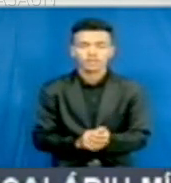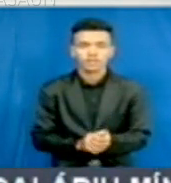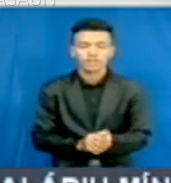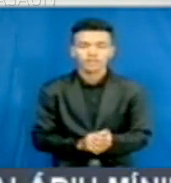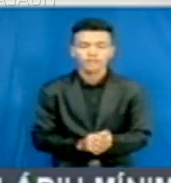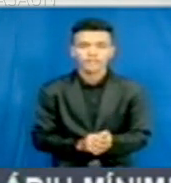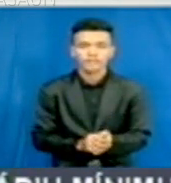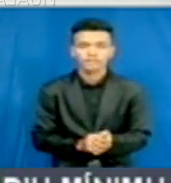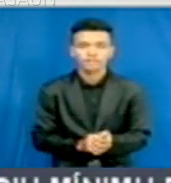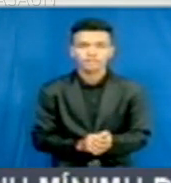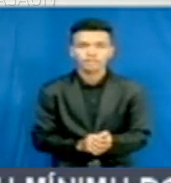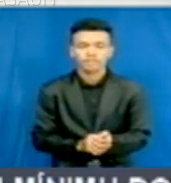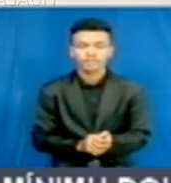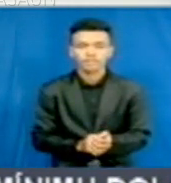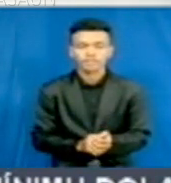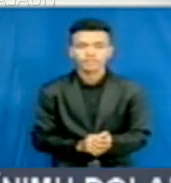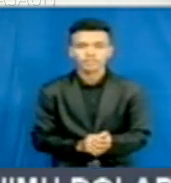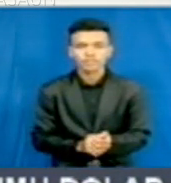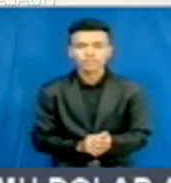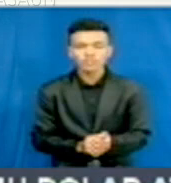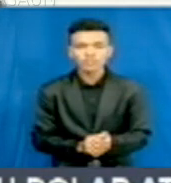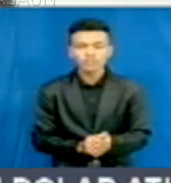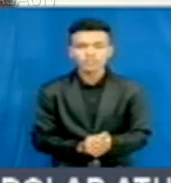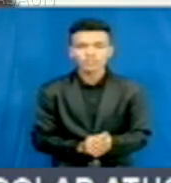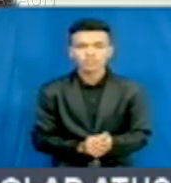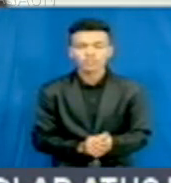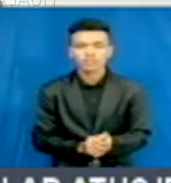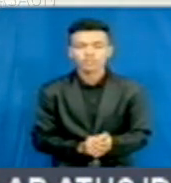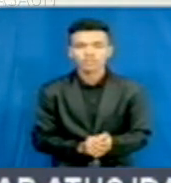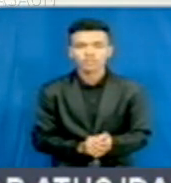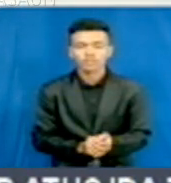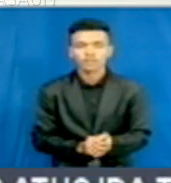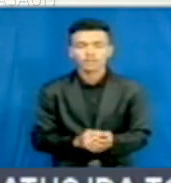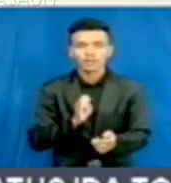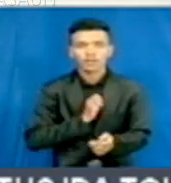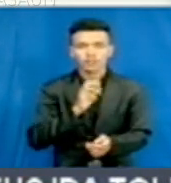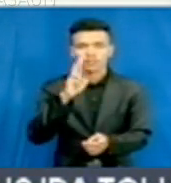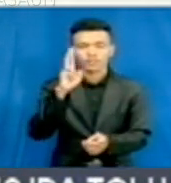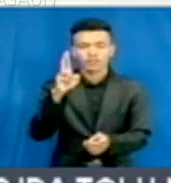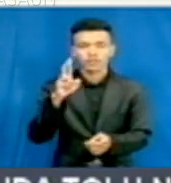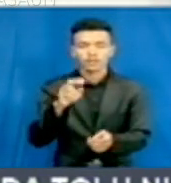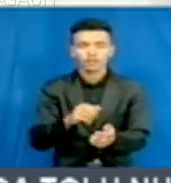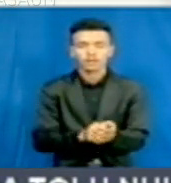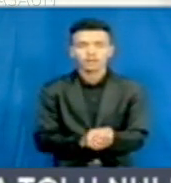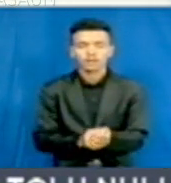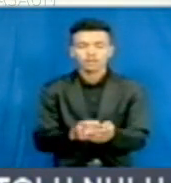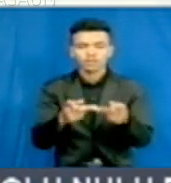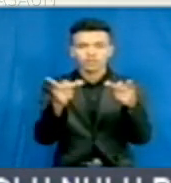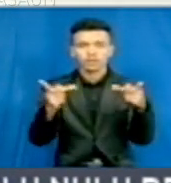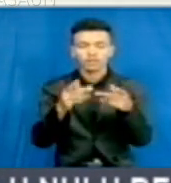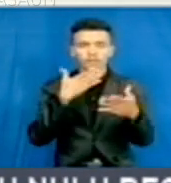Moras, TB em Balu, quer dizer que mesmo Itermera e uma cobertura de saneamento neve dia, me